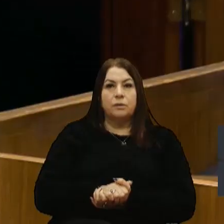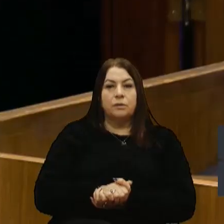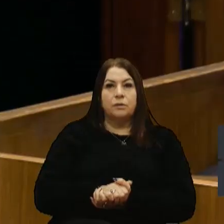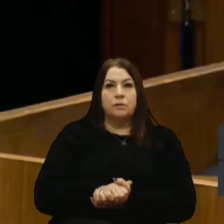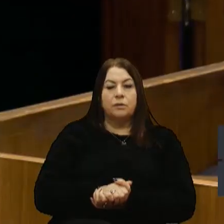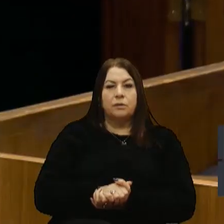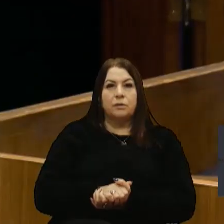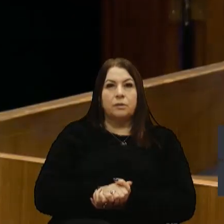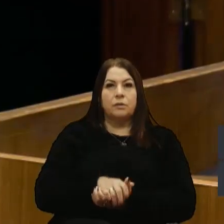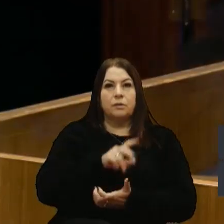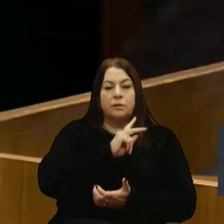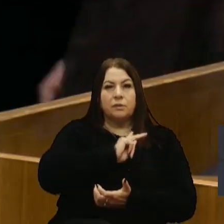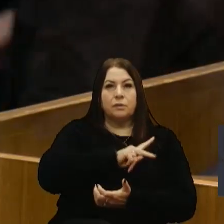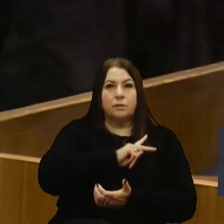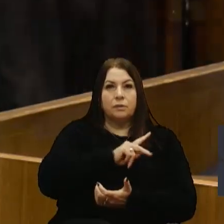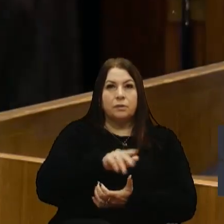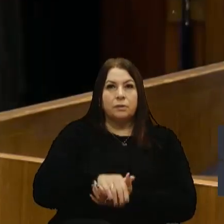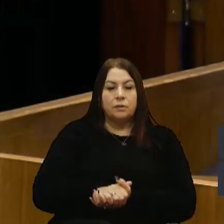Pedro Rodrigues?